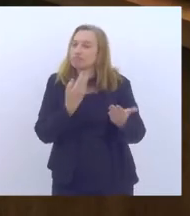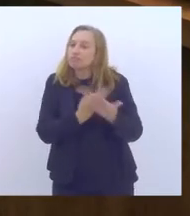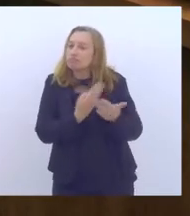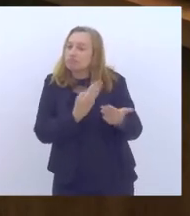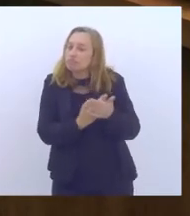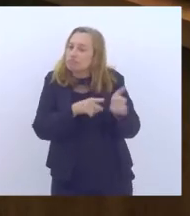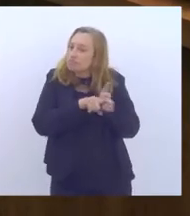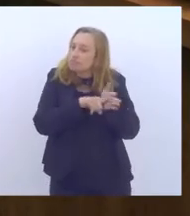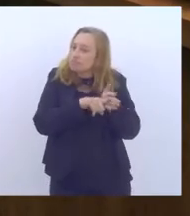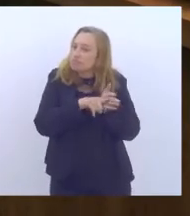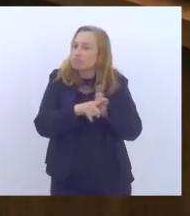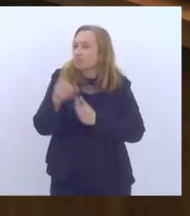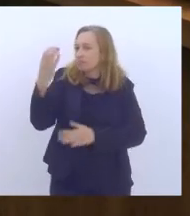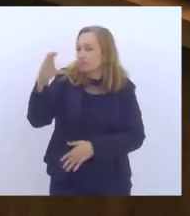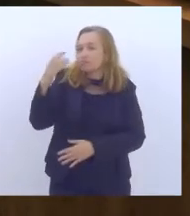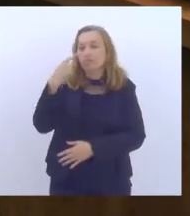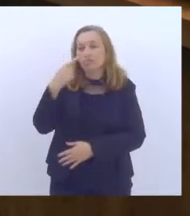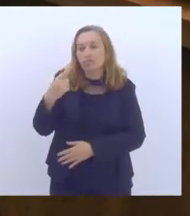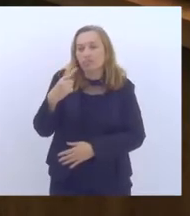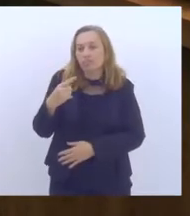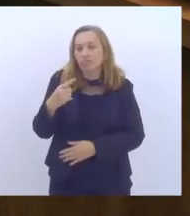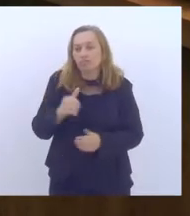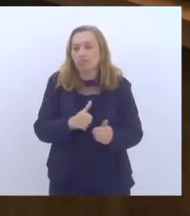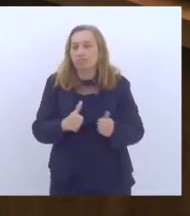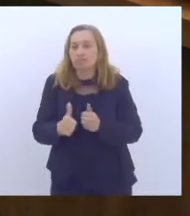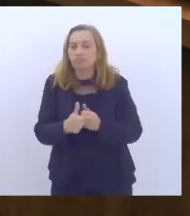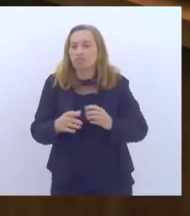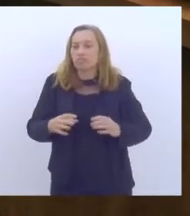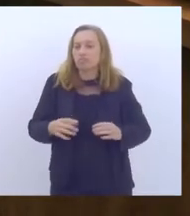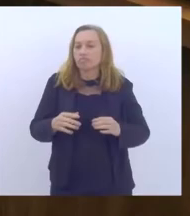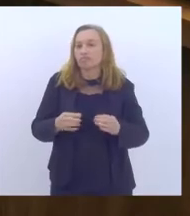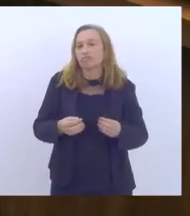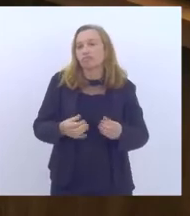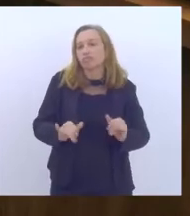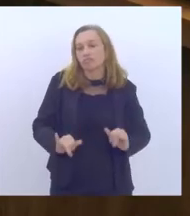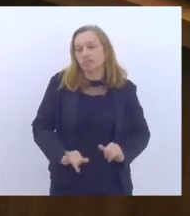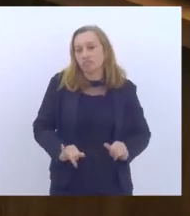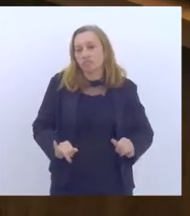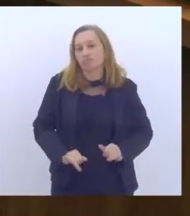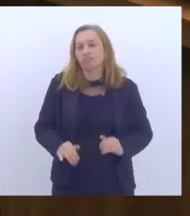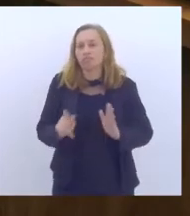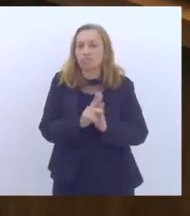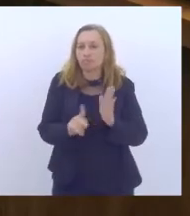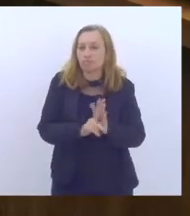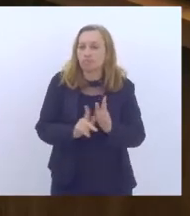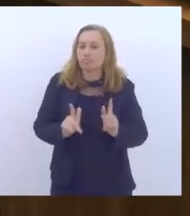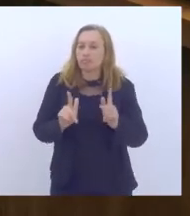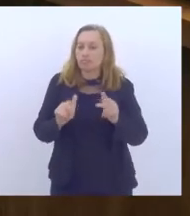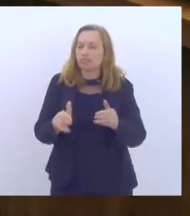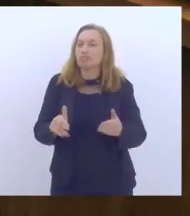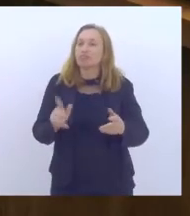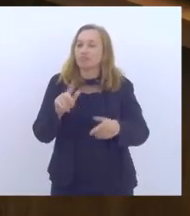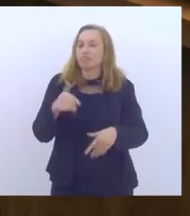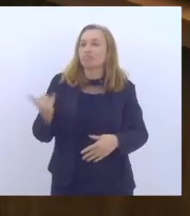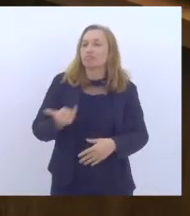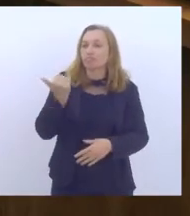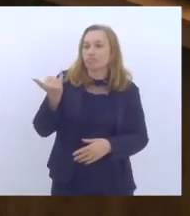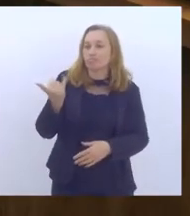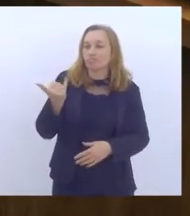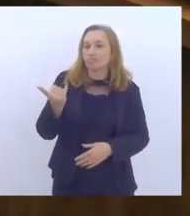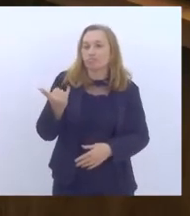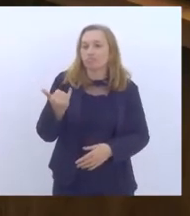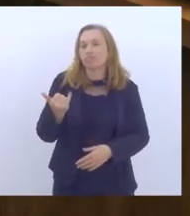estudo e da ciência a gente vê que está diante de uma tragédia então projetos como esse são importantes para